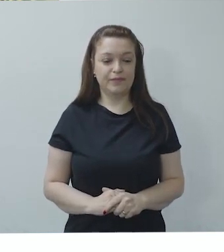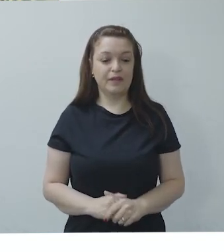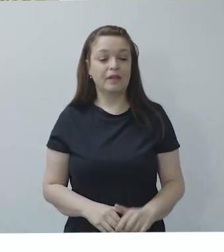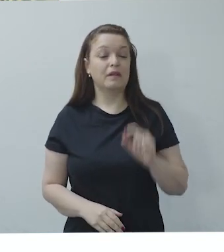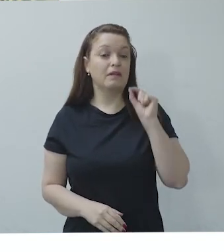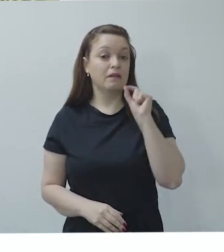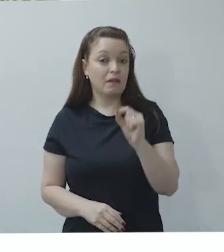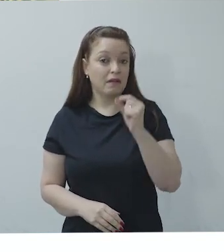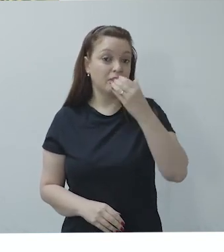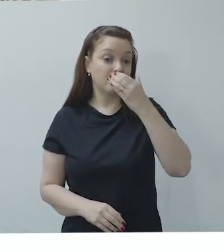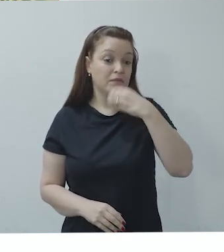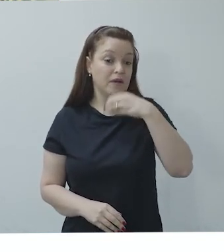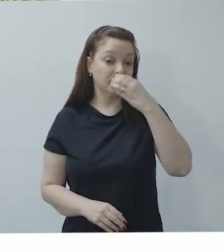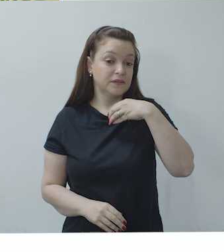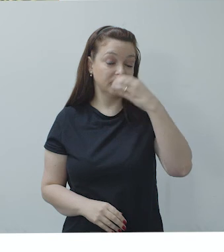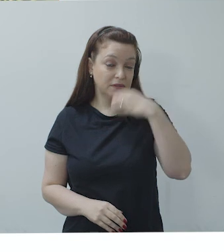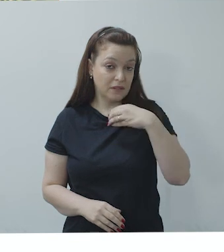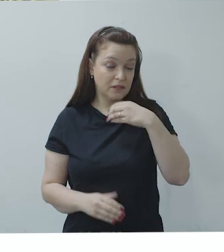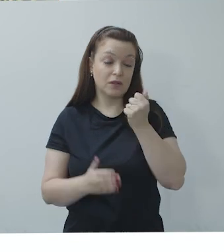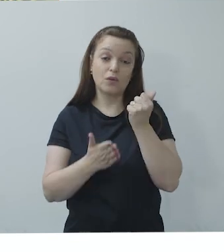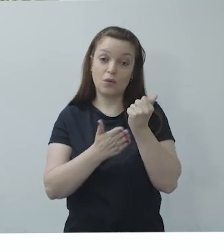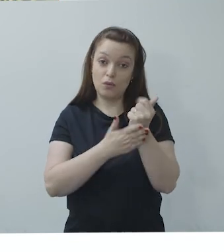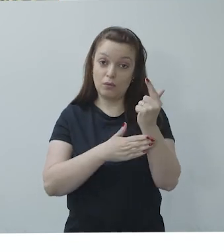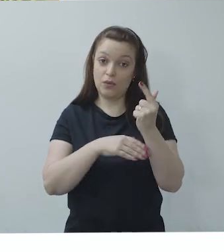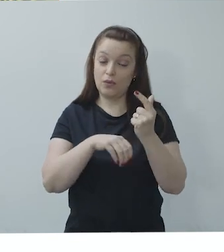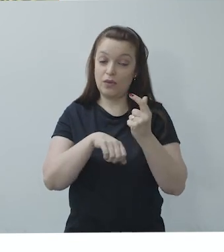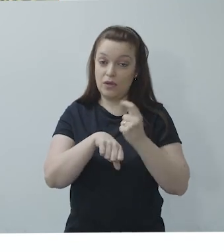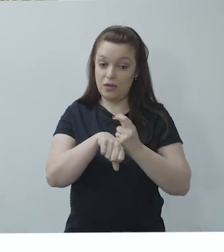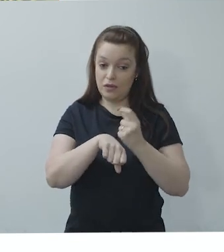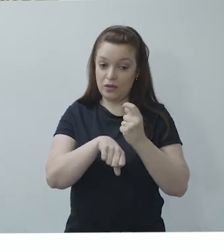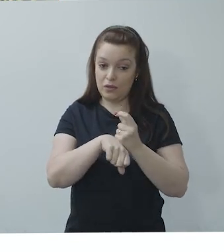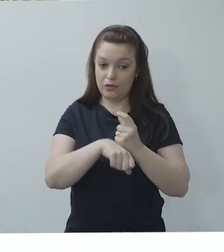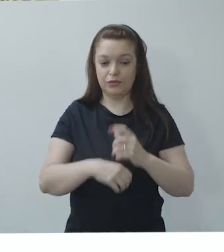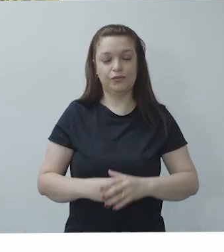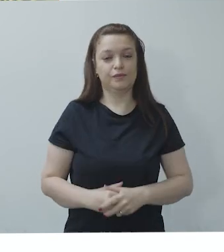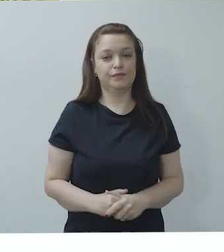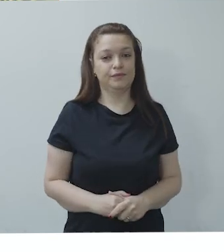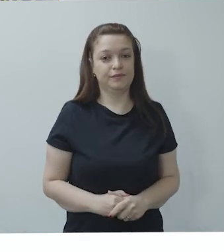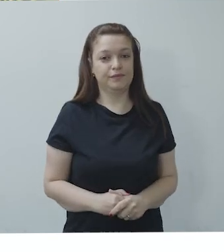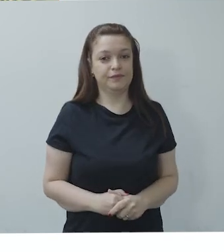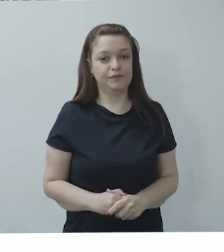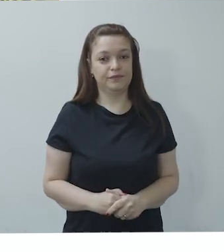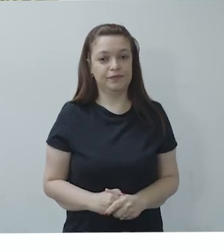Quem comeu a maçã comprou um relógio.